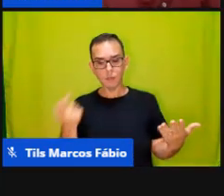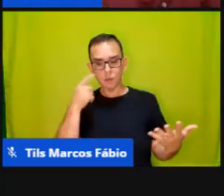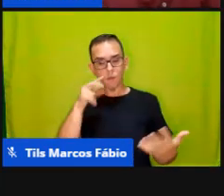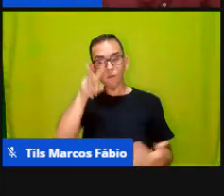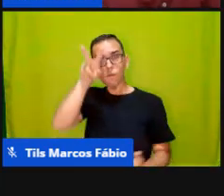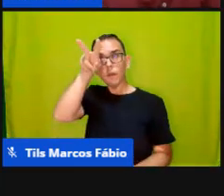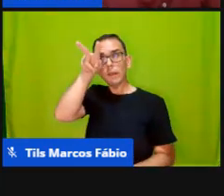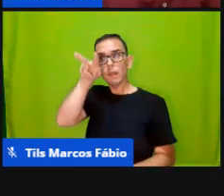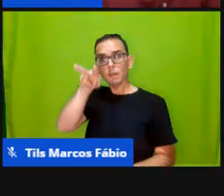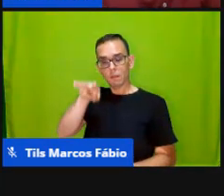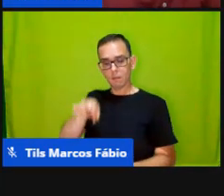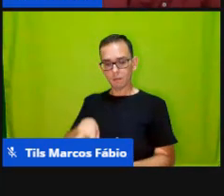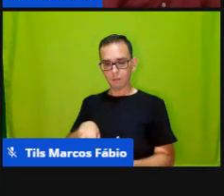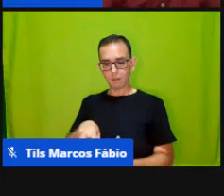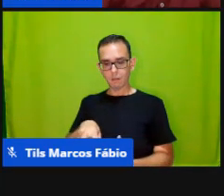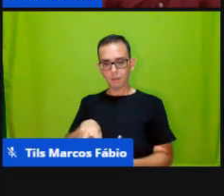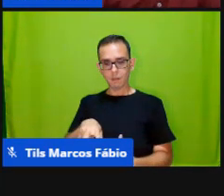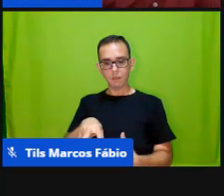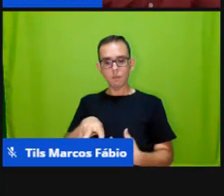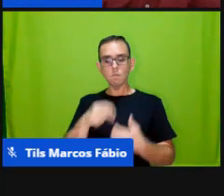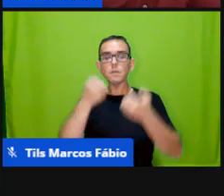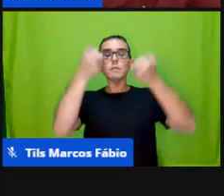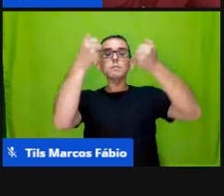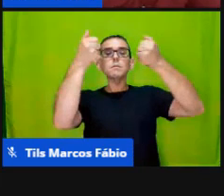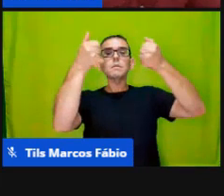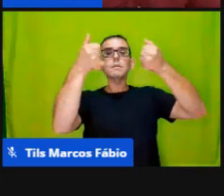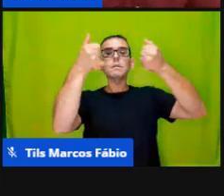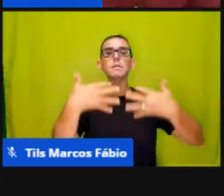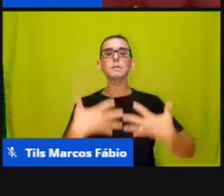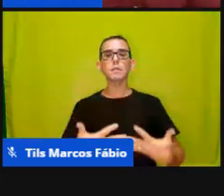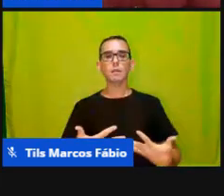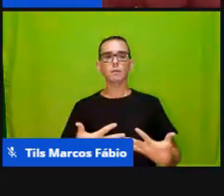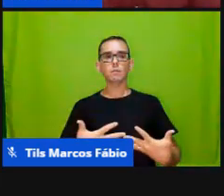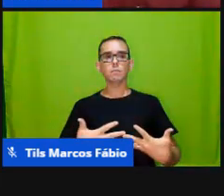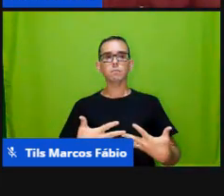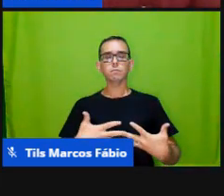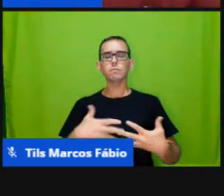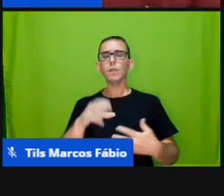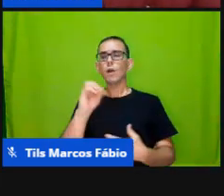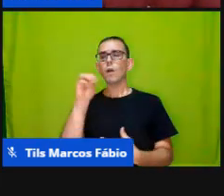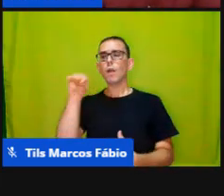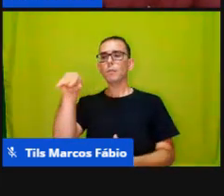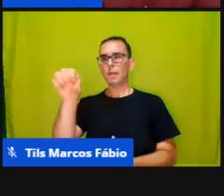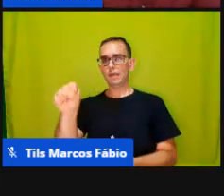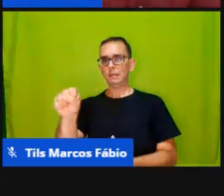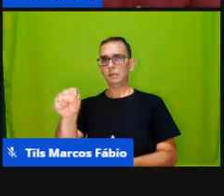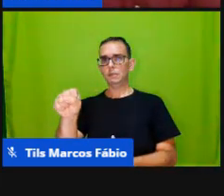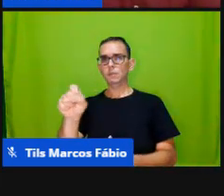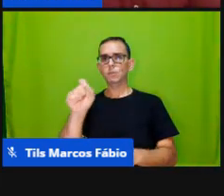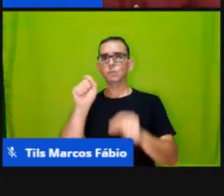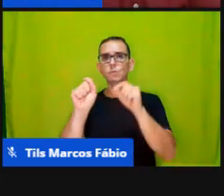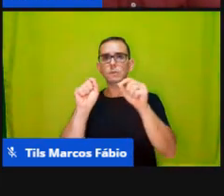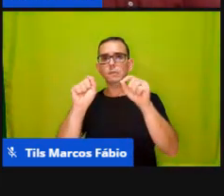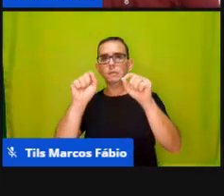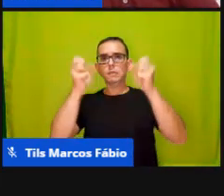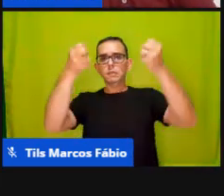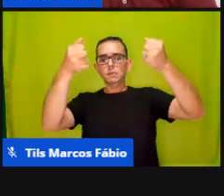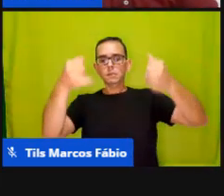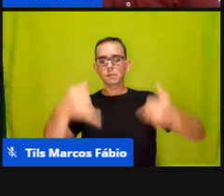aqui, né, uma definição da Organização Mundial de Saúde, que trata,